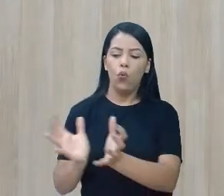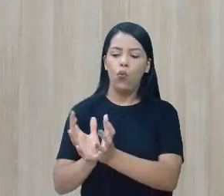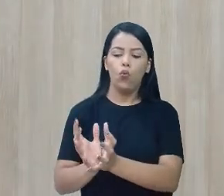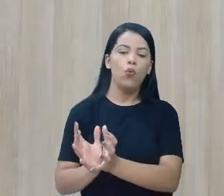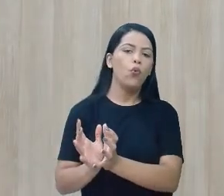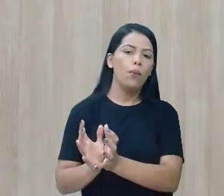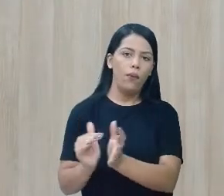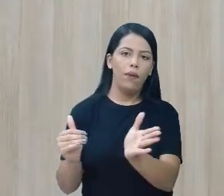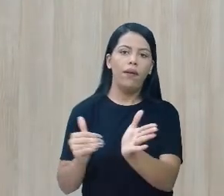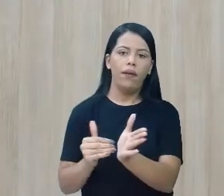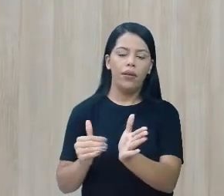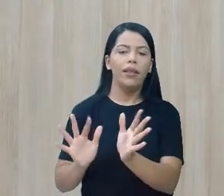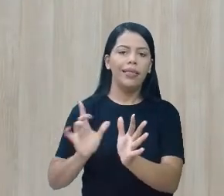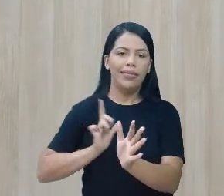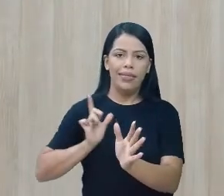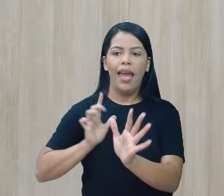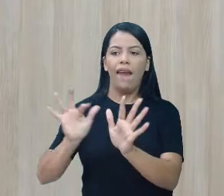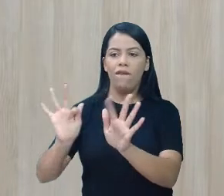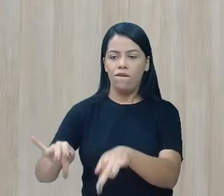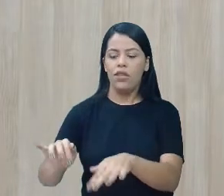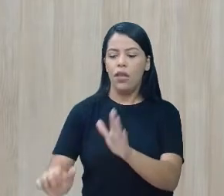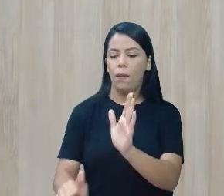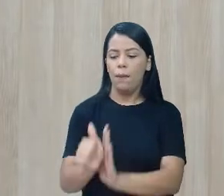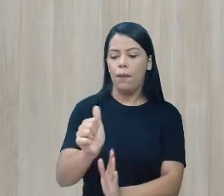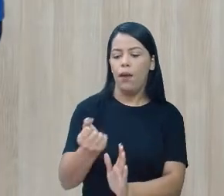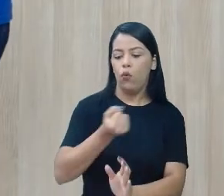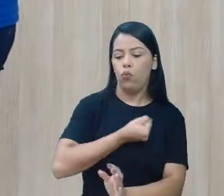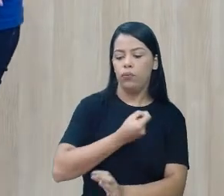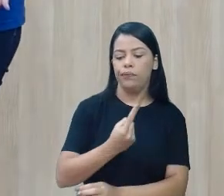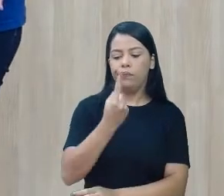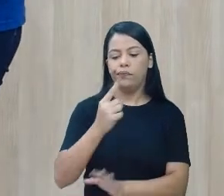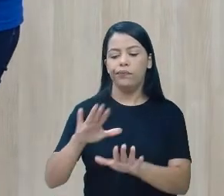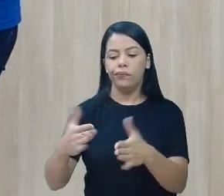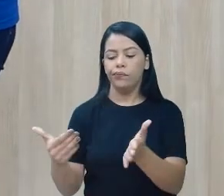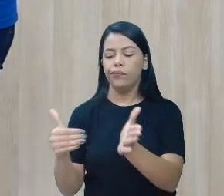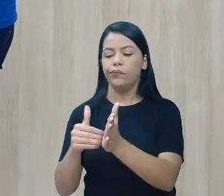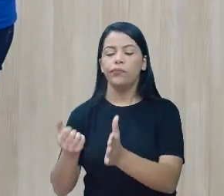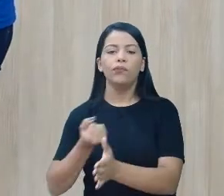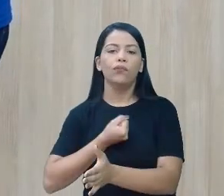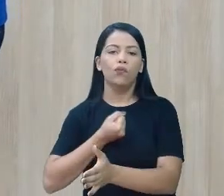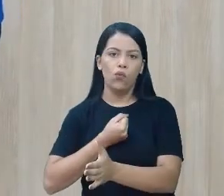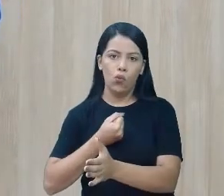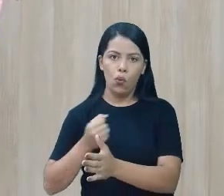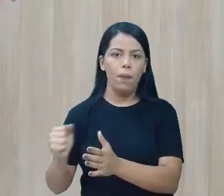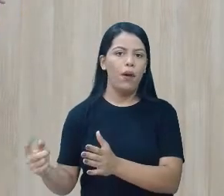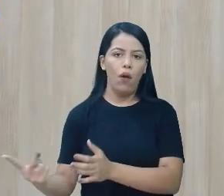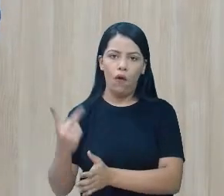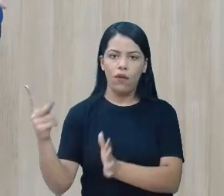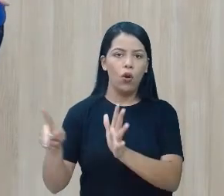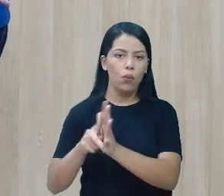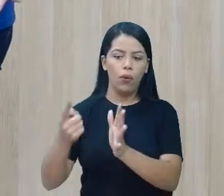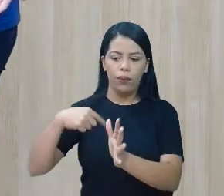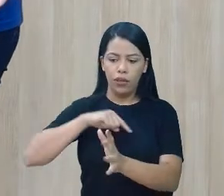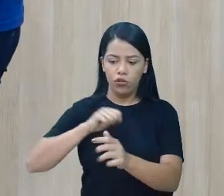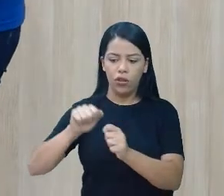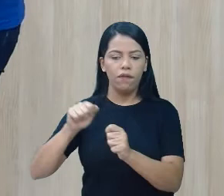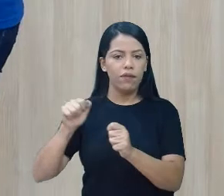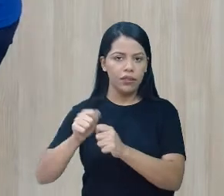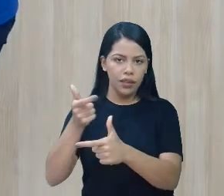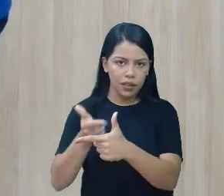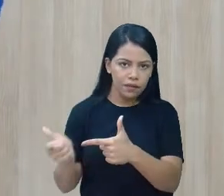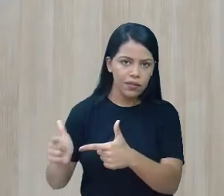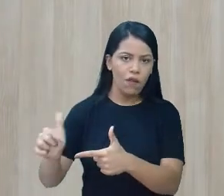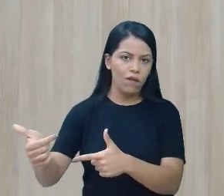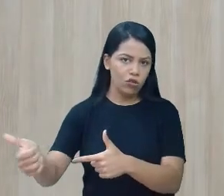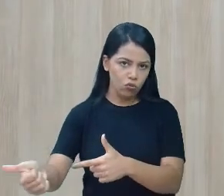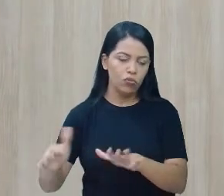ó. Primeiro número é o 1 e o último número é o próprio valor que a gente está buscando esses divisores, tá certo? Então, a